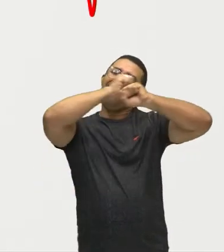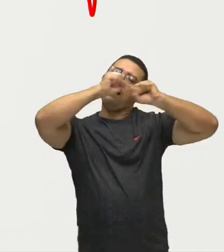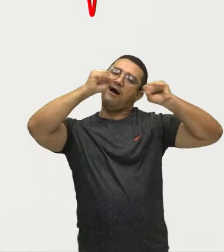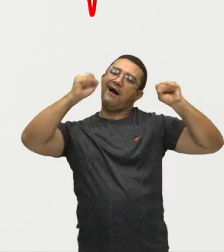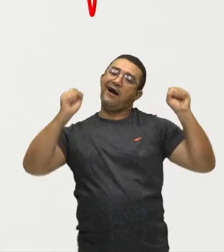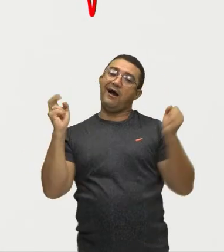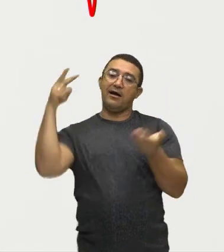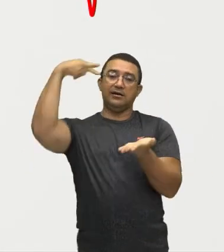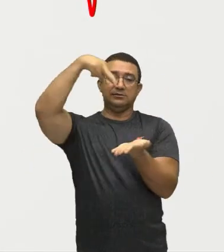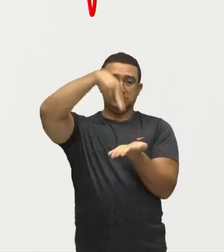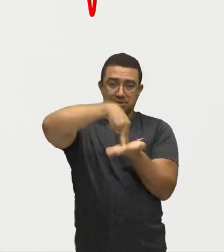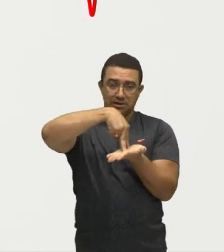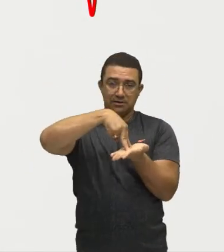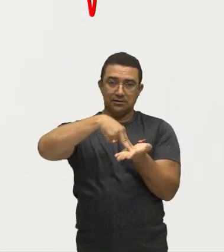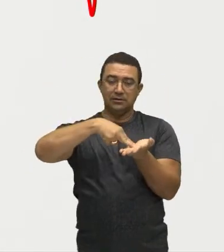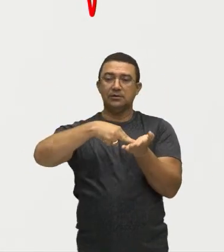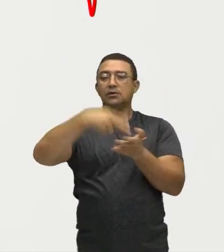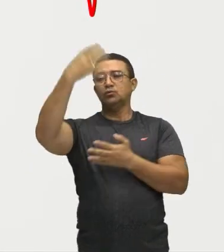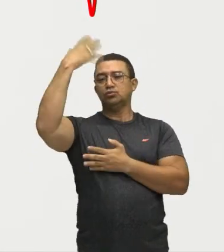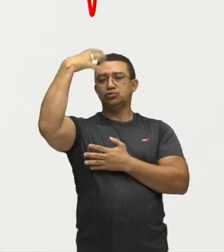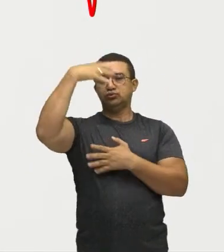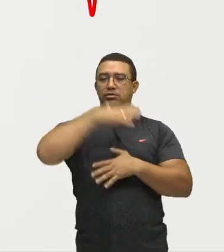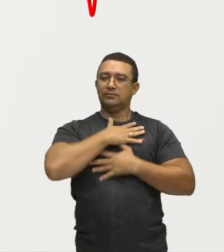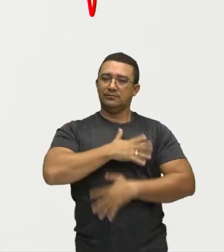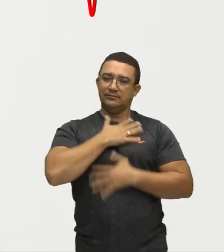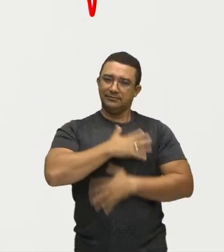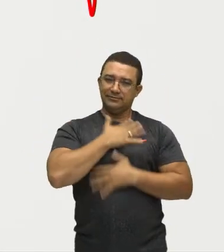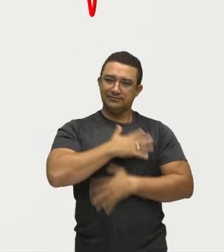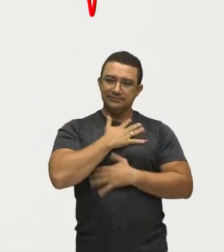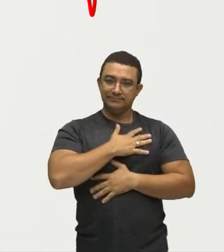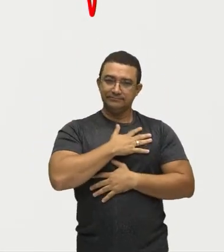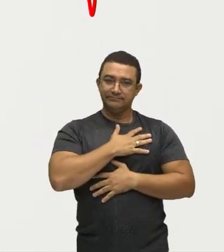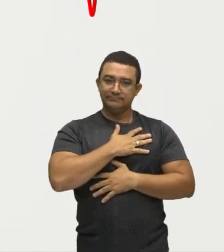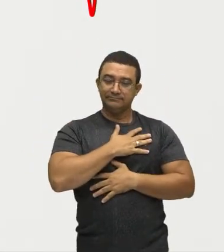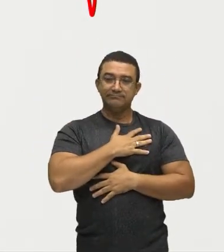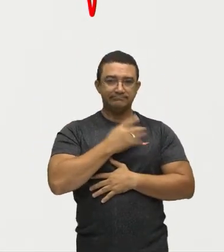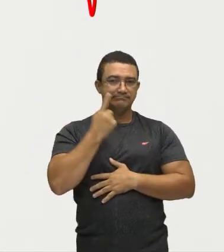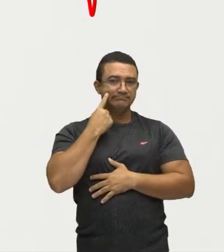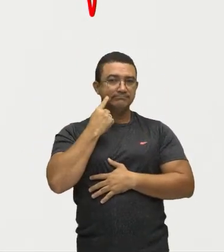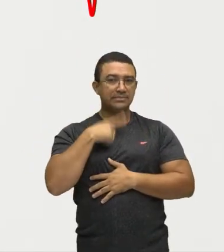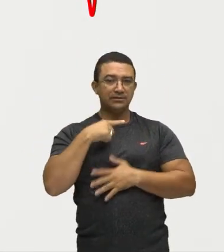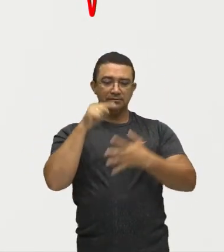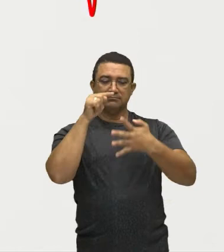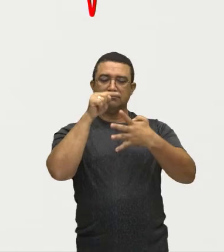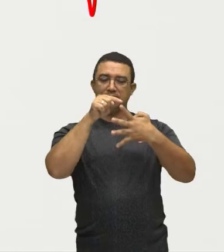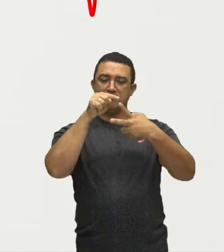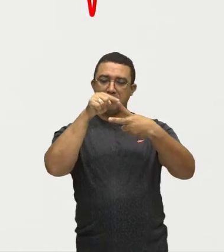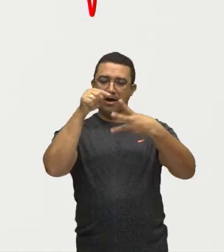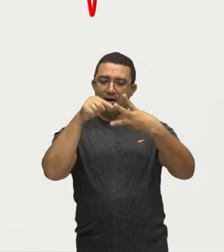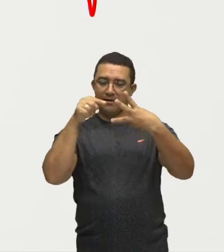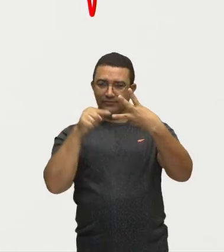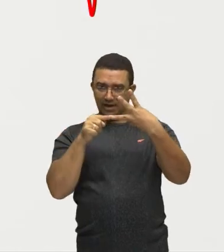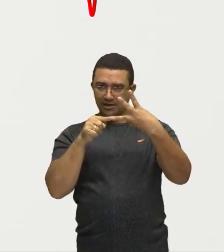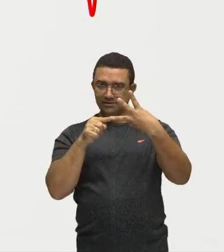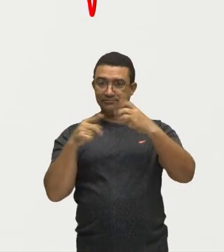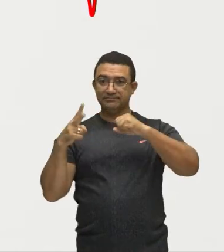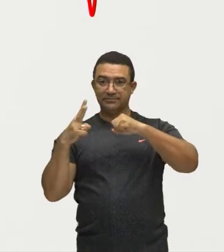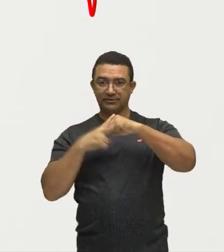banho. Quantos verbos nós temos aí? Exatamente, ouvi daqui, é isso mesmo. 3, ó.